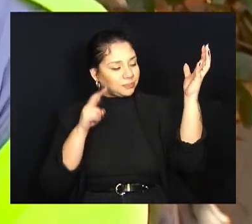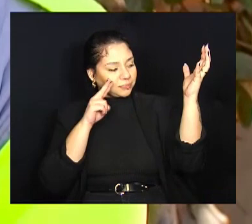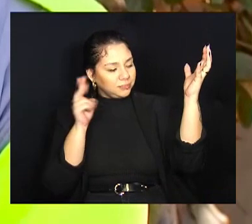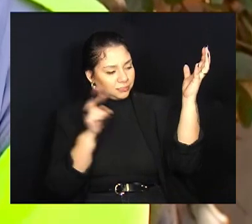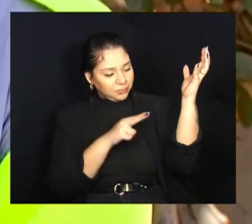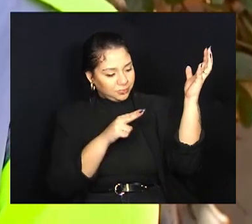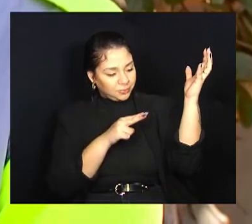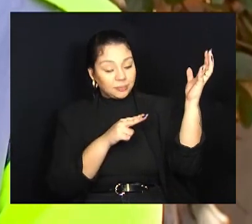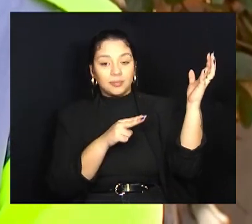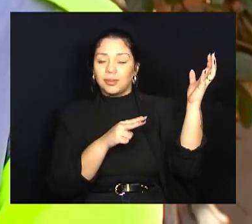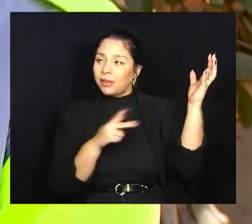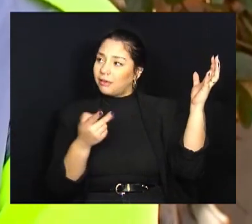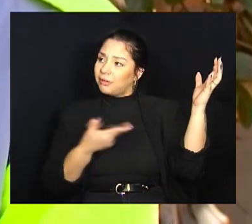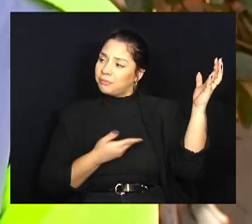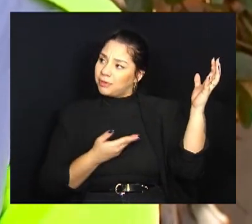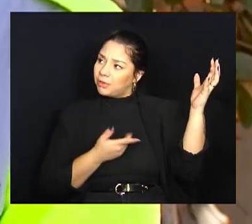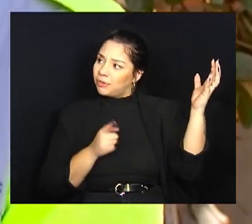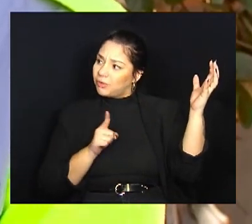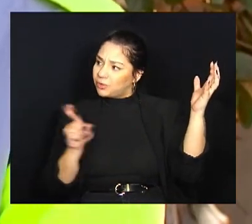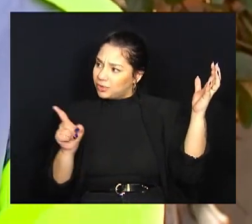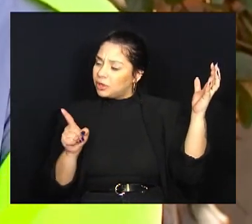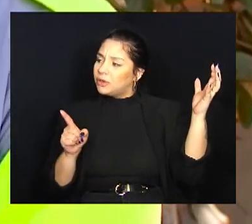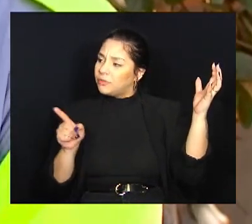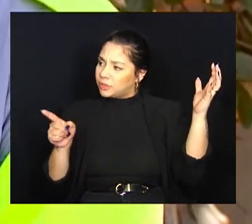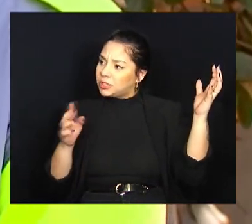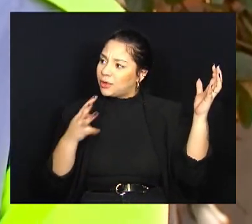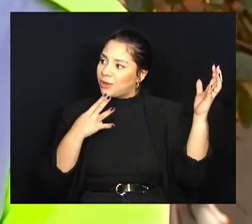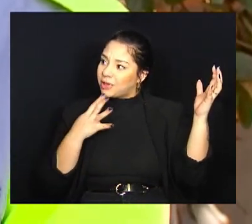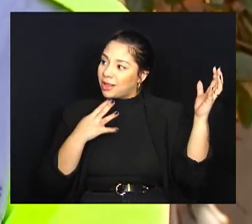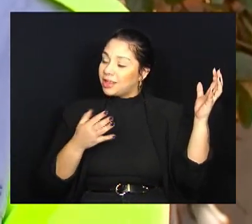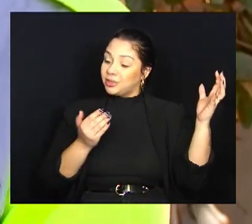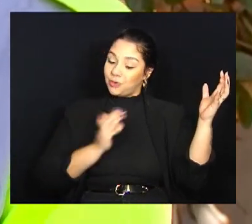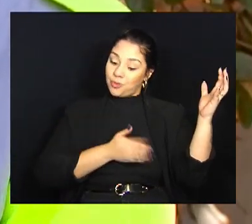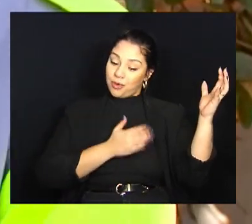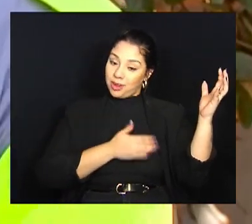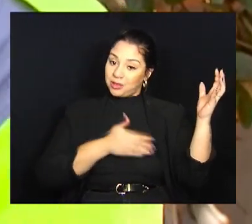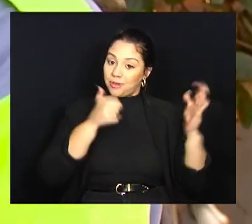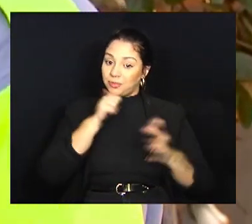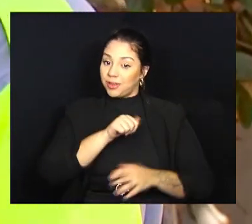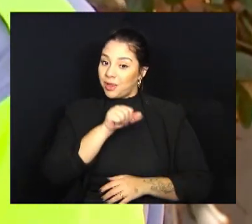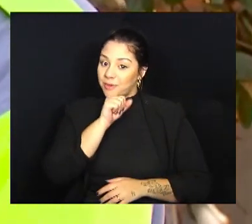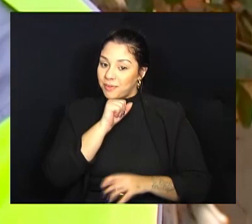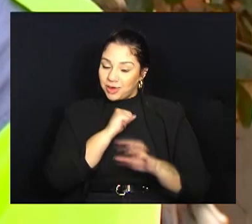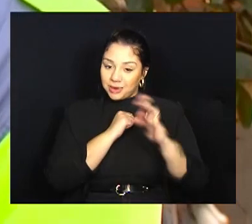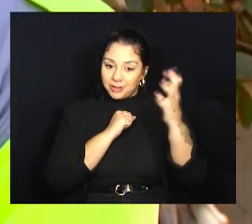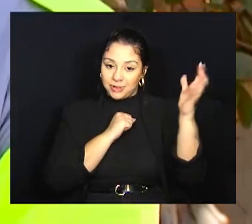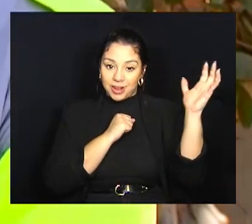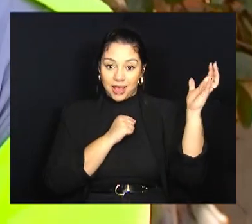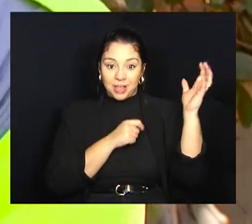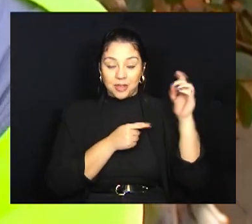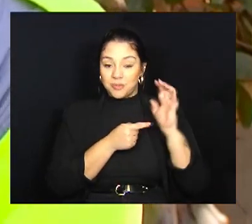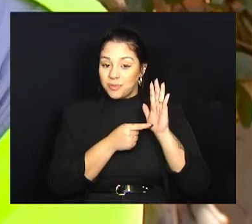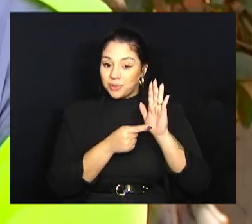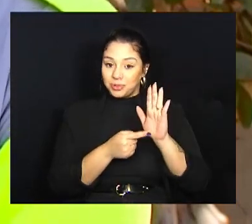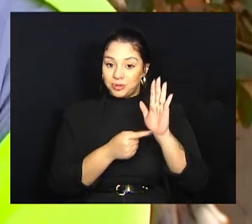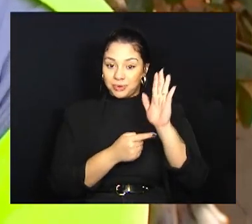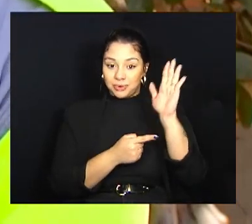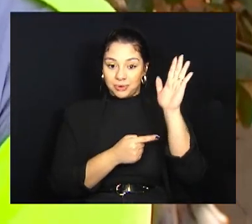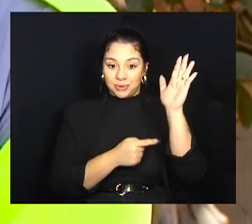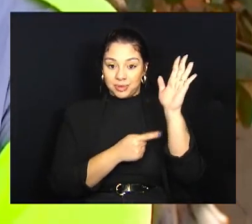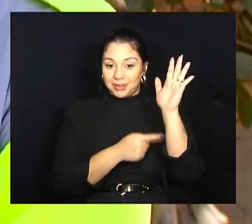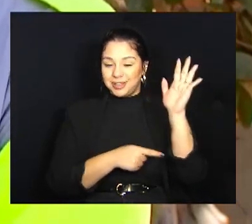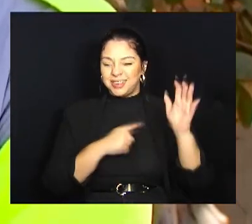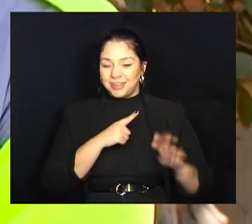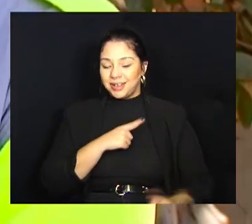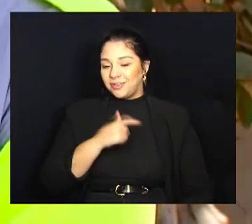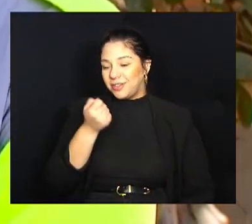um colega de trabalho se ele conhecia o coração da Mãe Natureza. Então nós apresentamos a ele, na época foi motivo de